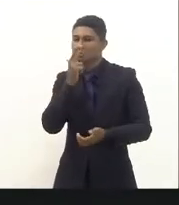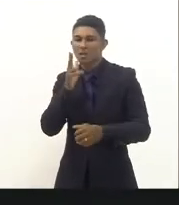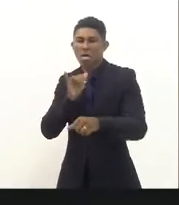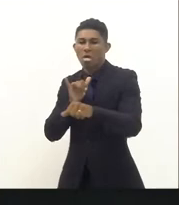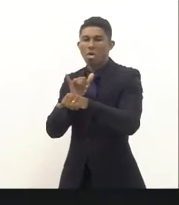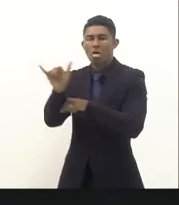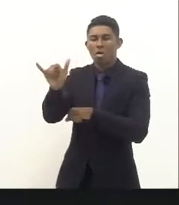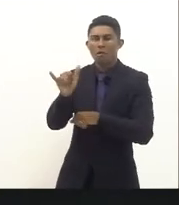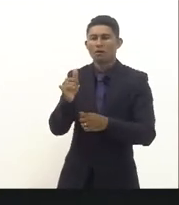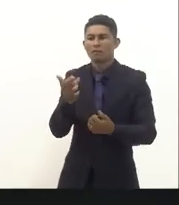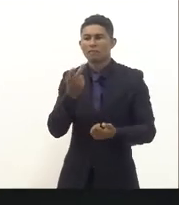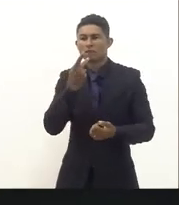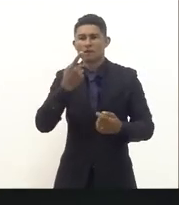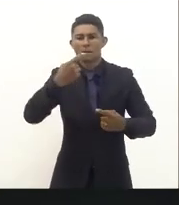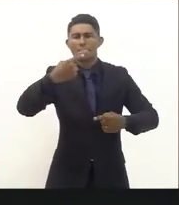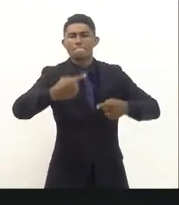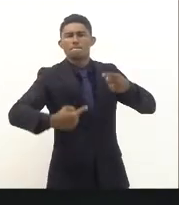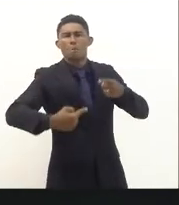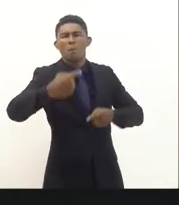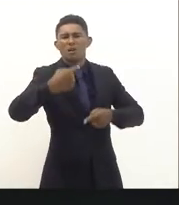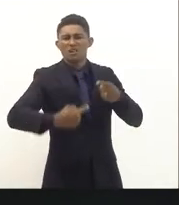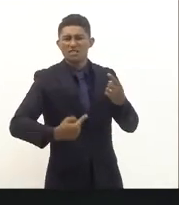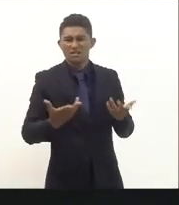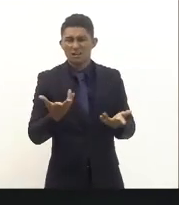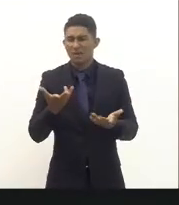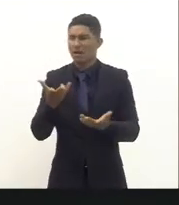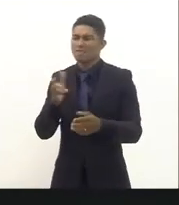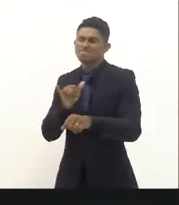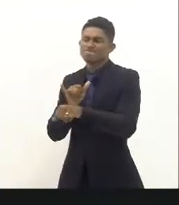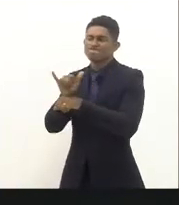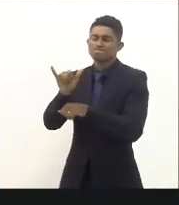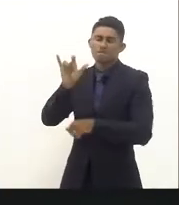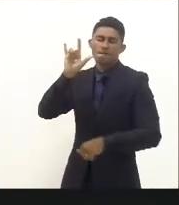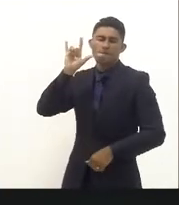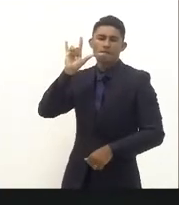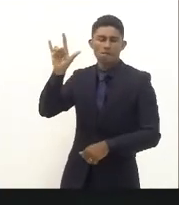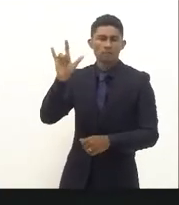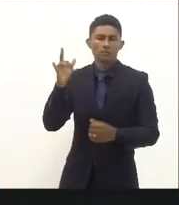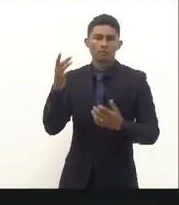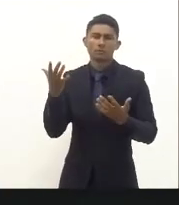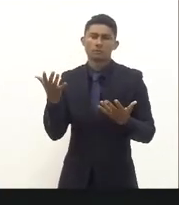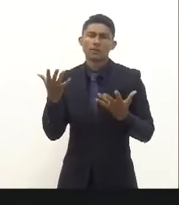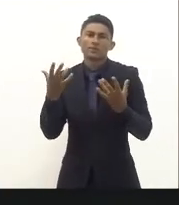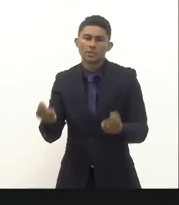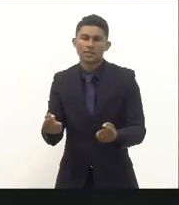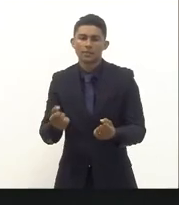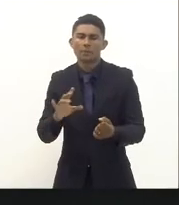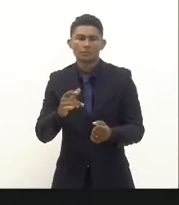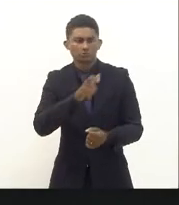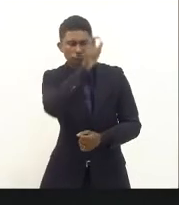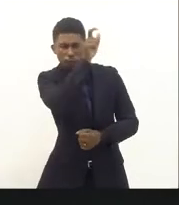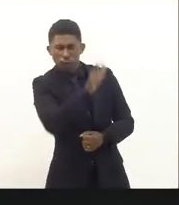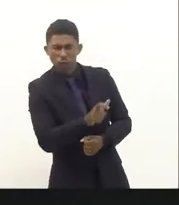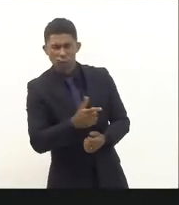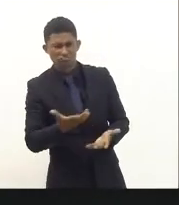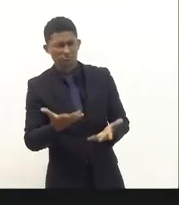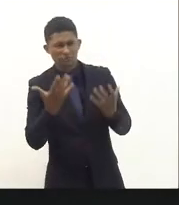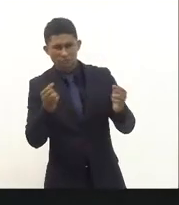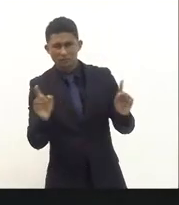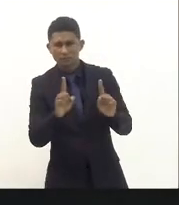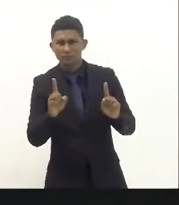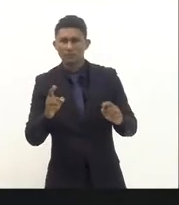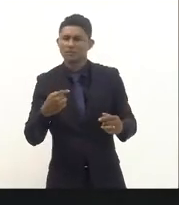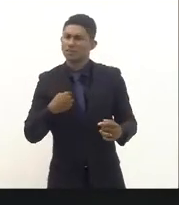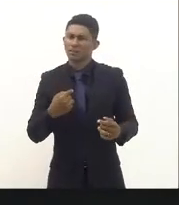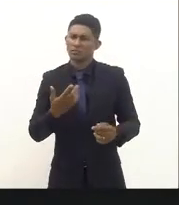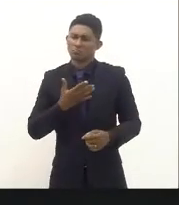dizem que a política ela não aceita ela aceita a traição mas não aceita O Traidor eu por sua vez eu